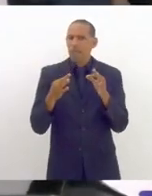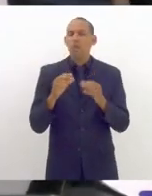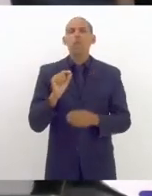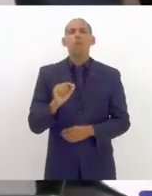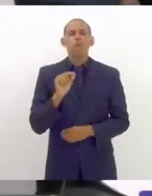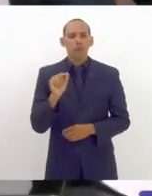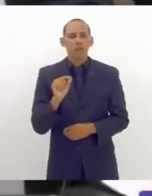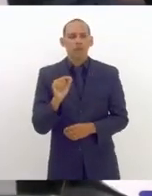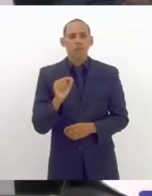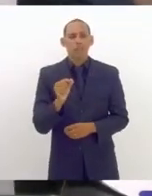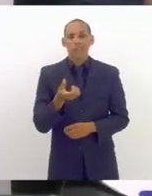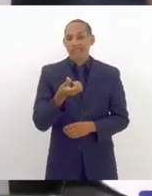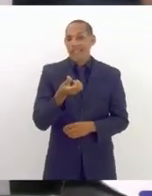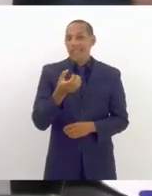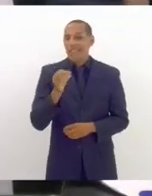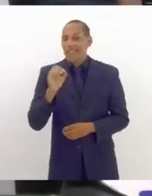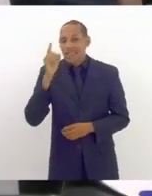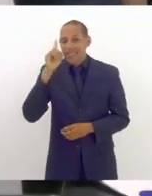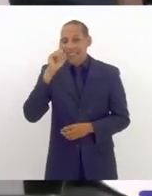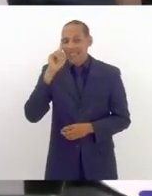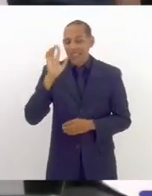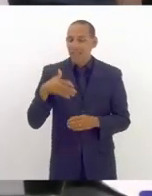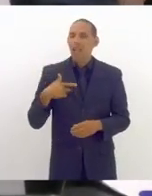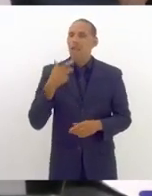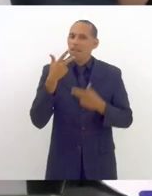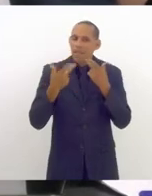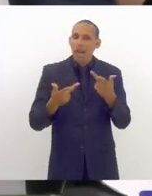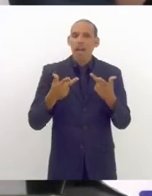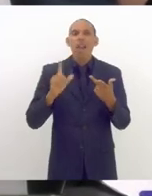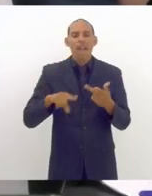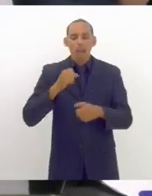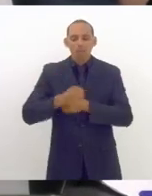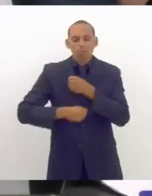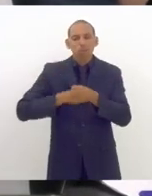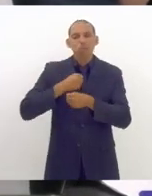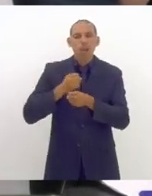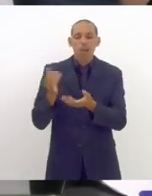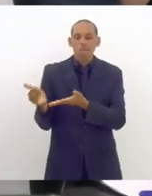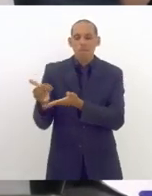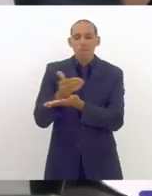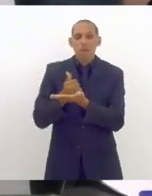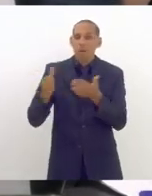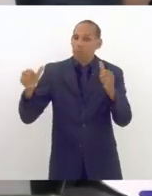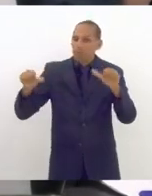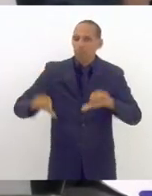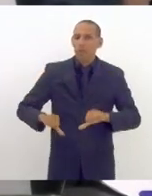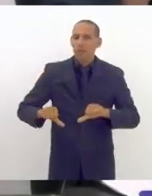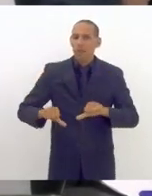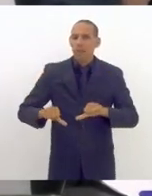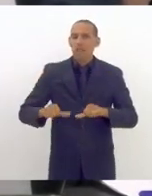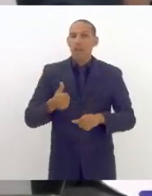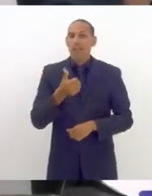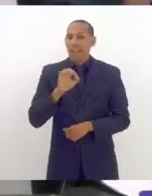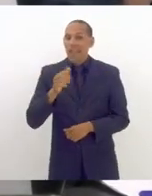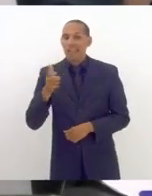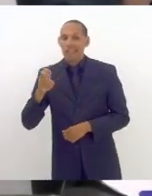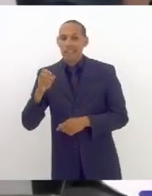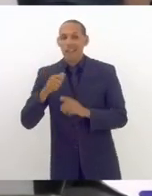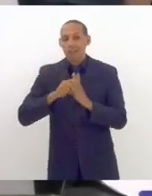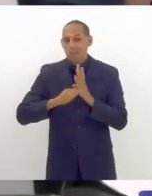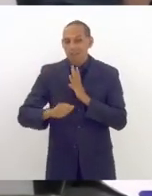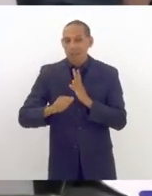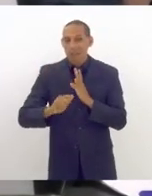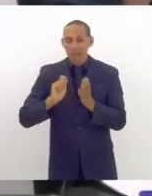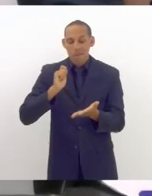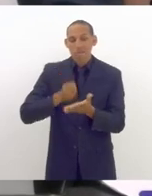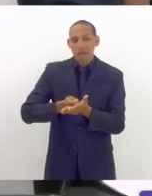há mais de 60 dias é caos para o próximo ano arrecadação do Estado daqui a 10 15 meses vai faltar dinheiro para pagar